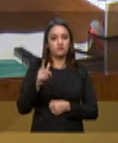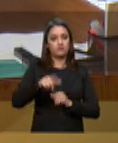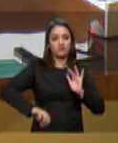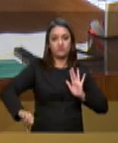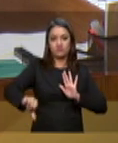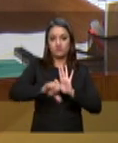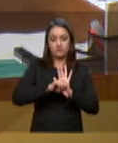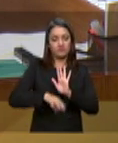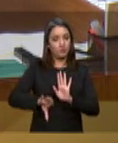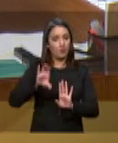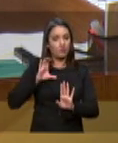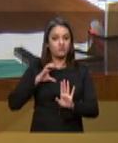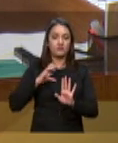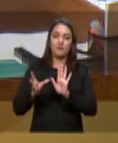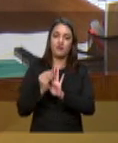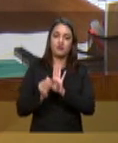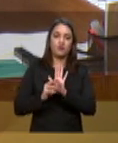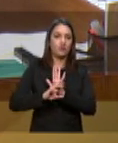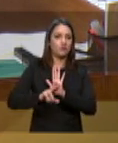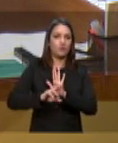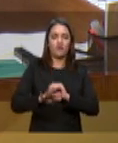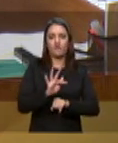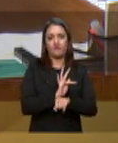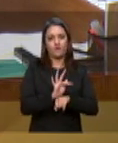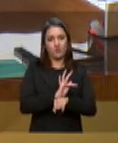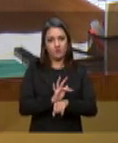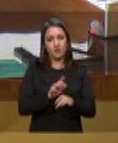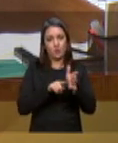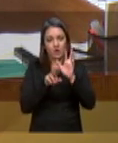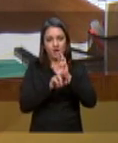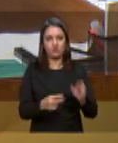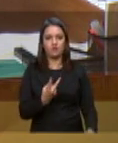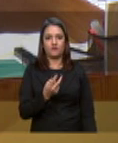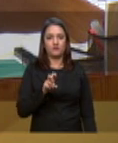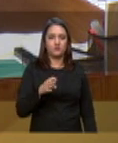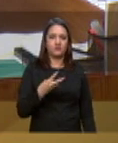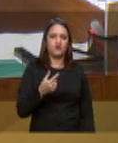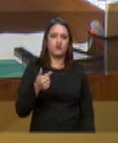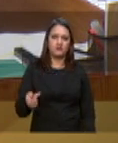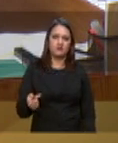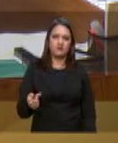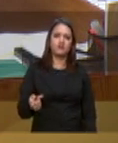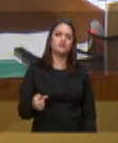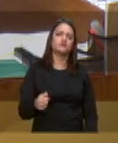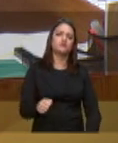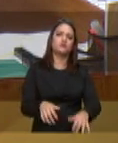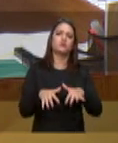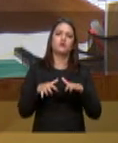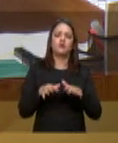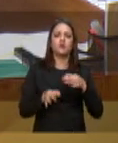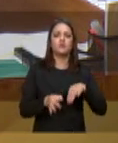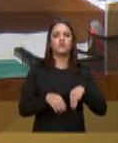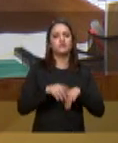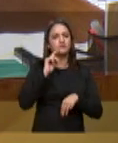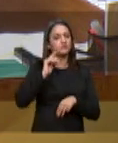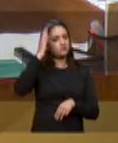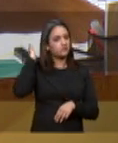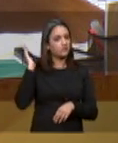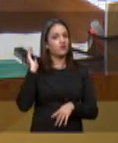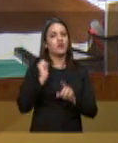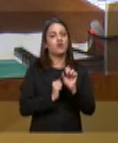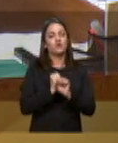omissivo material e não simplesmente formal. Inquérito 2537, em sede de agravo regimental, plenário ministro Marco Aurélio, julgado em 10